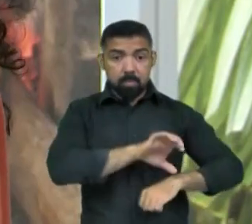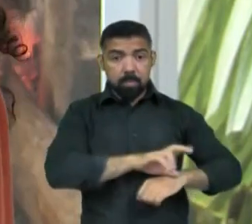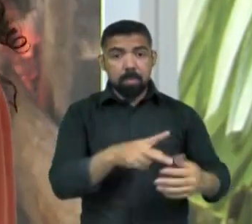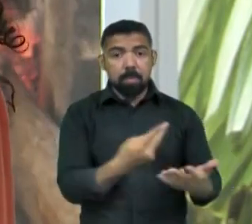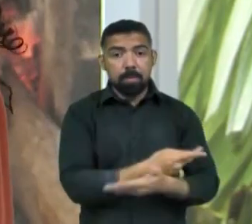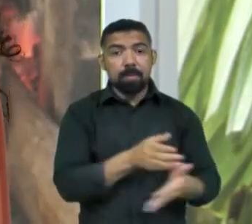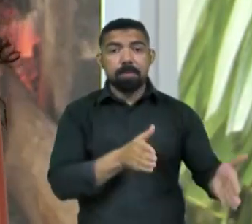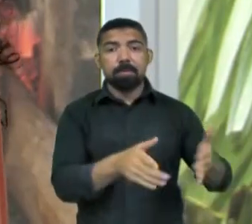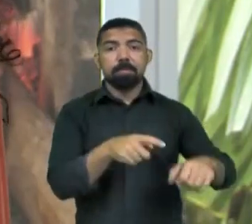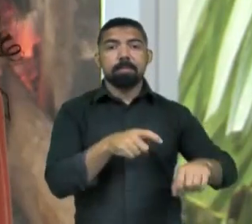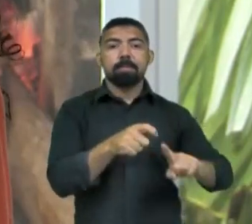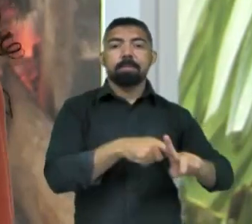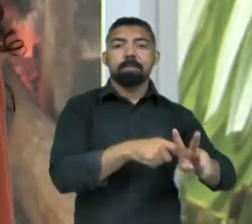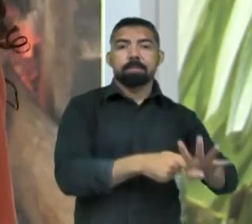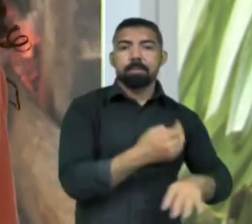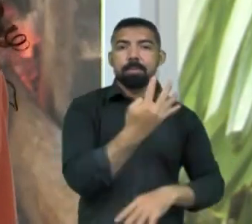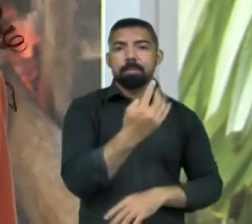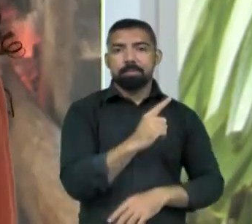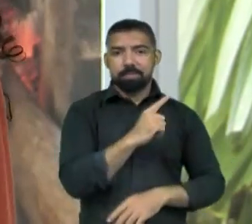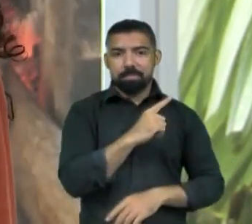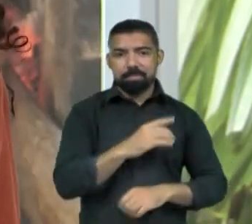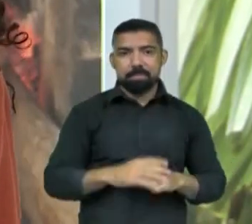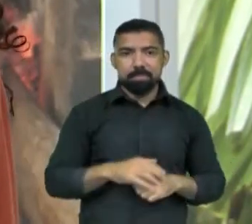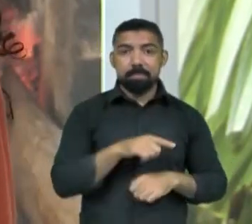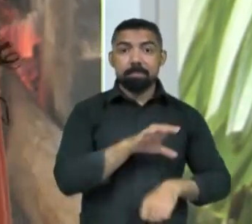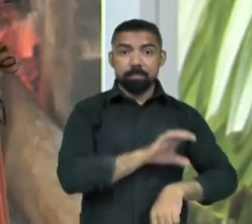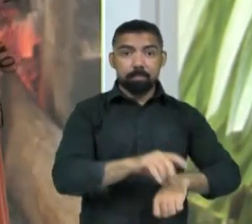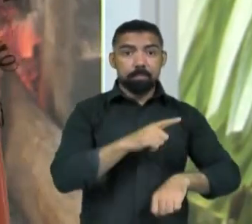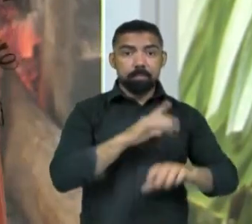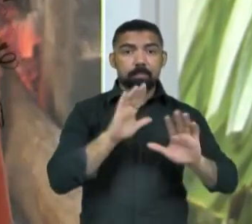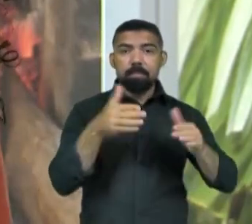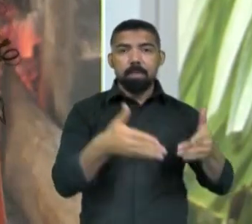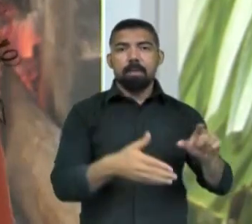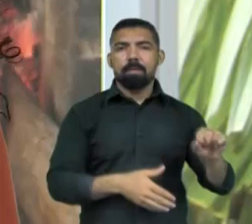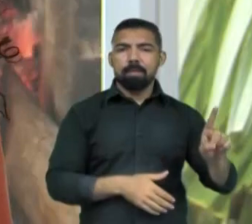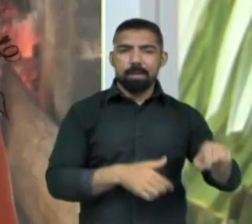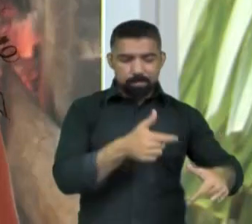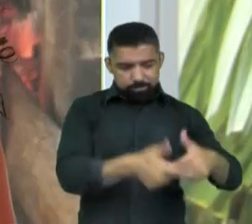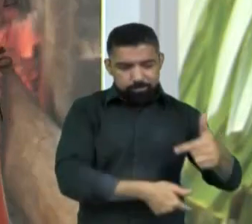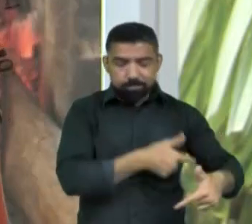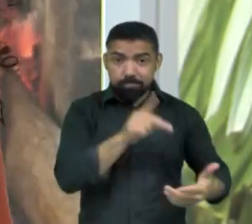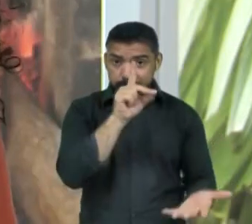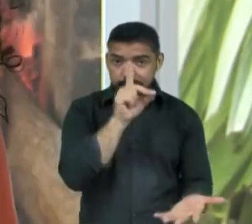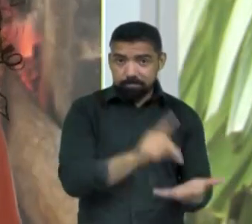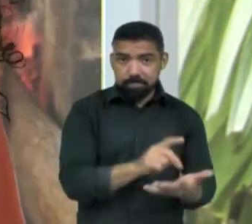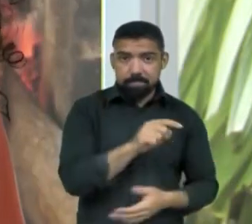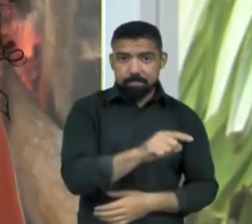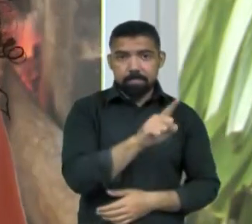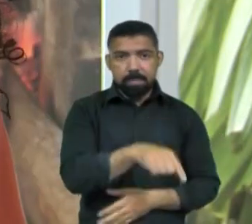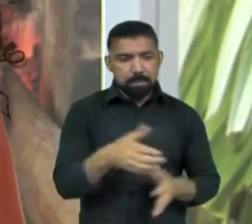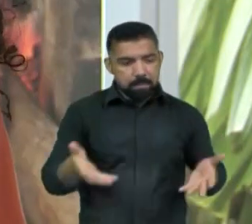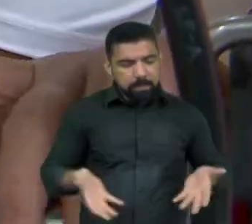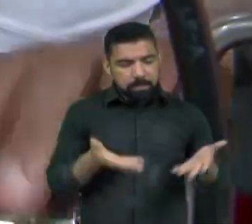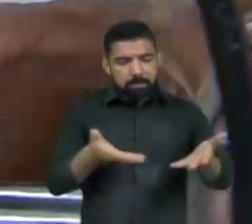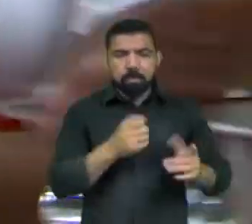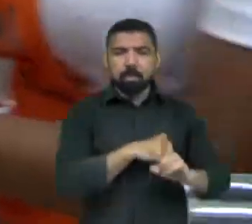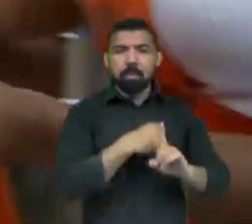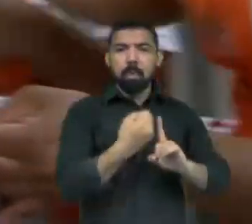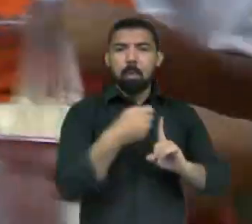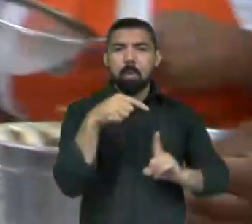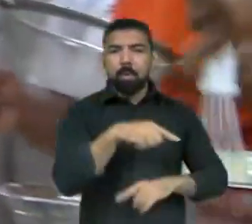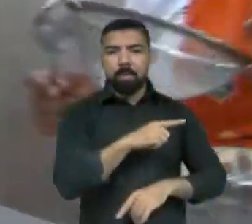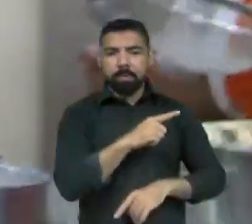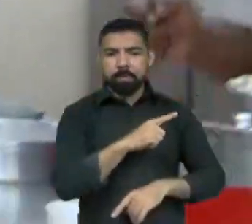de 4 meses. Esse curso tem um foco de trabalhar realmente o empreendedorismo social. Nós